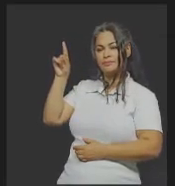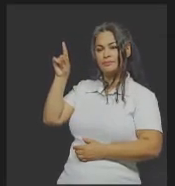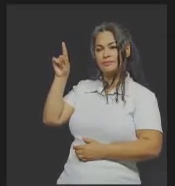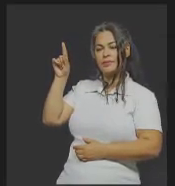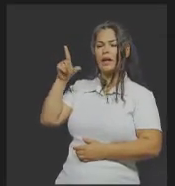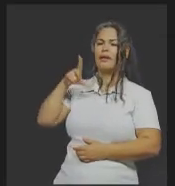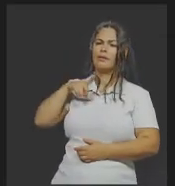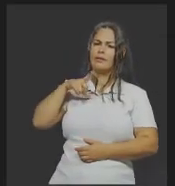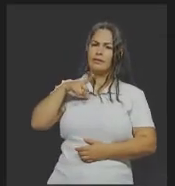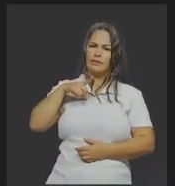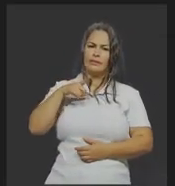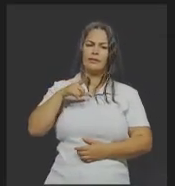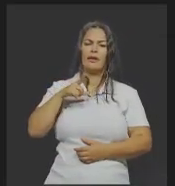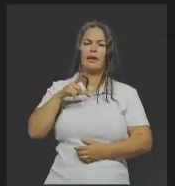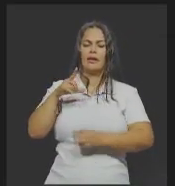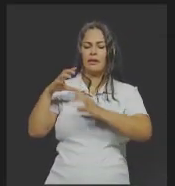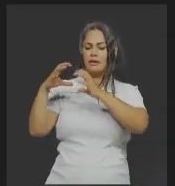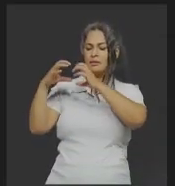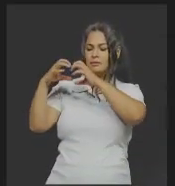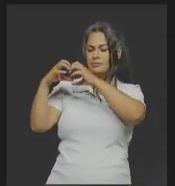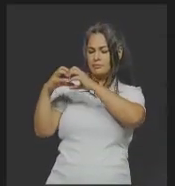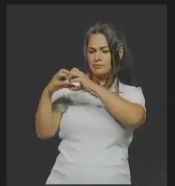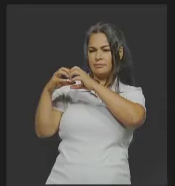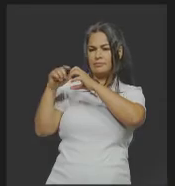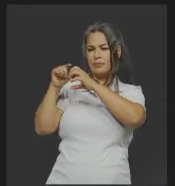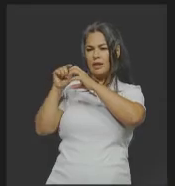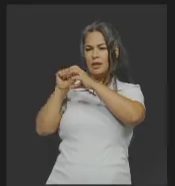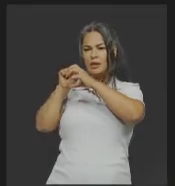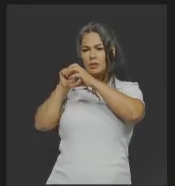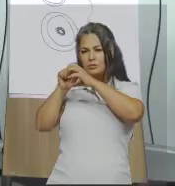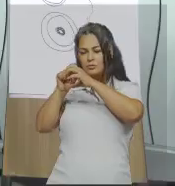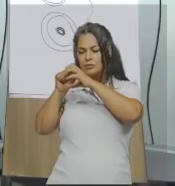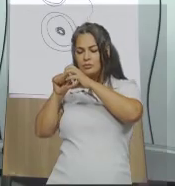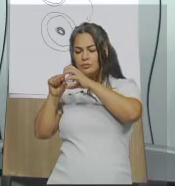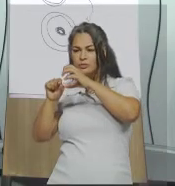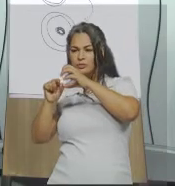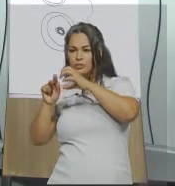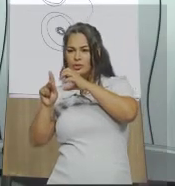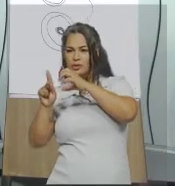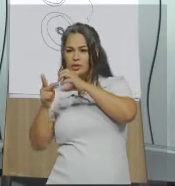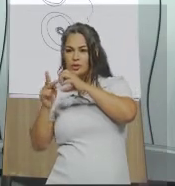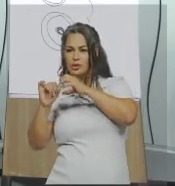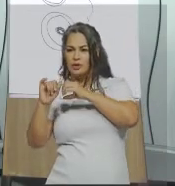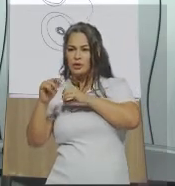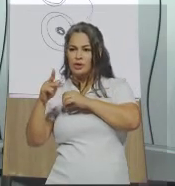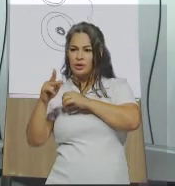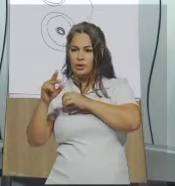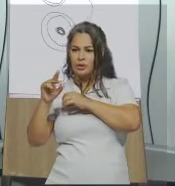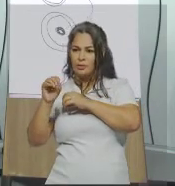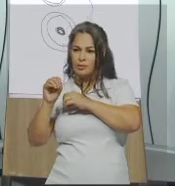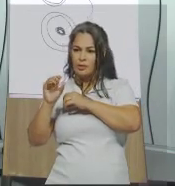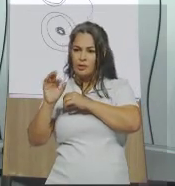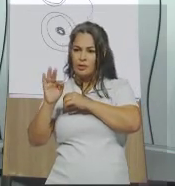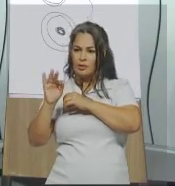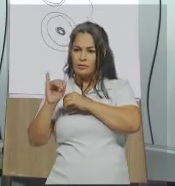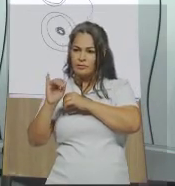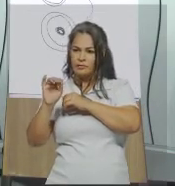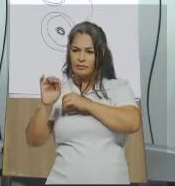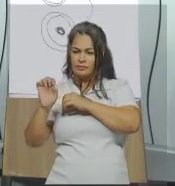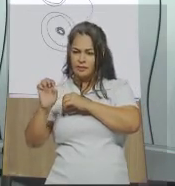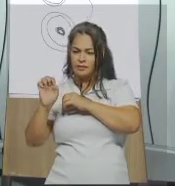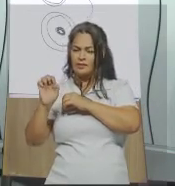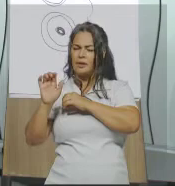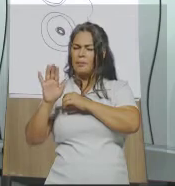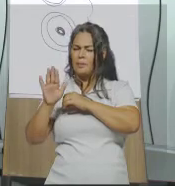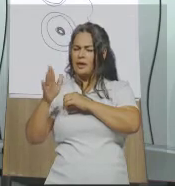então o hipotálamo, a glândula pineal, e hoje nós vimos a hipófise, que é dividida em neurohipófise e adenohipófise. Nós ainda vamos ver